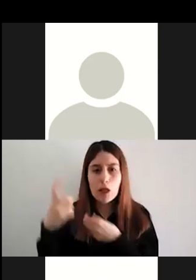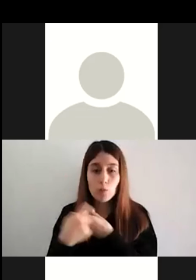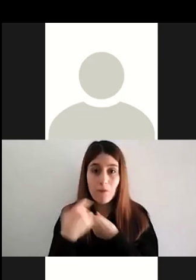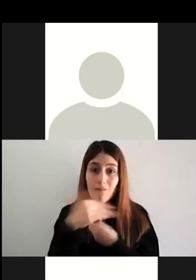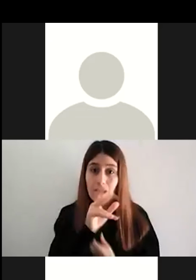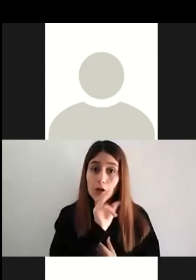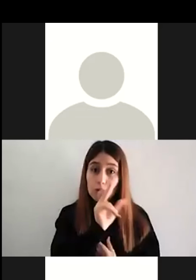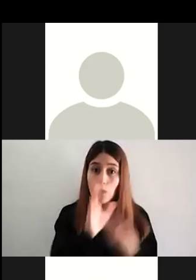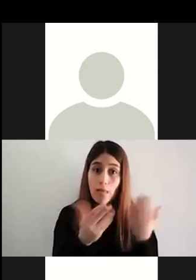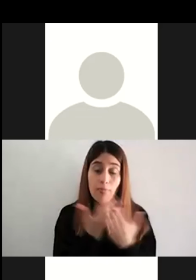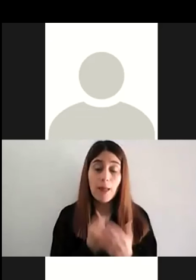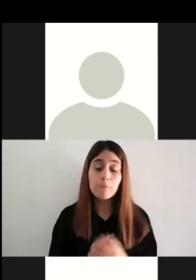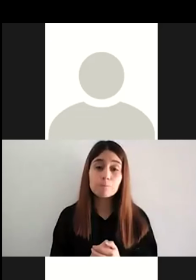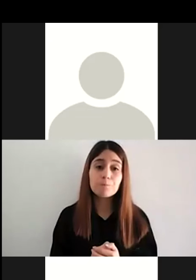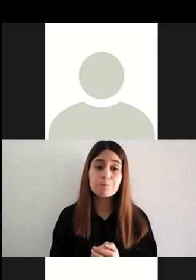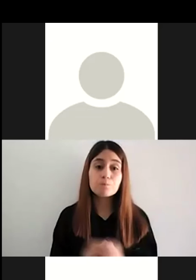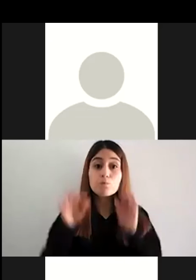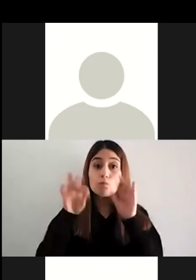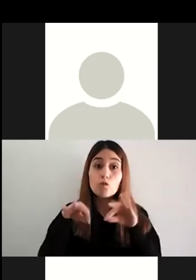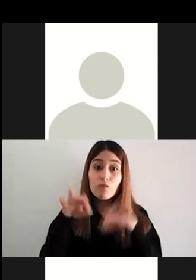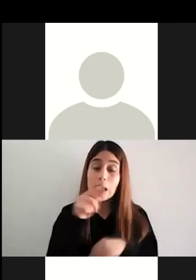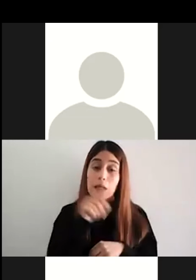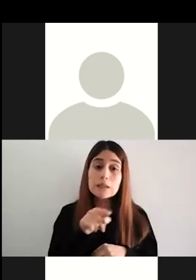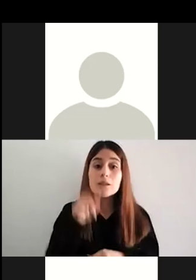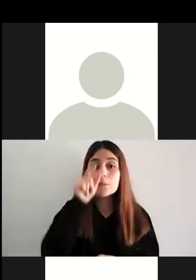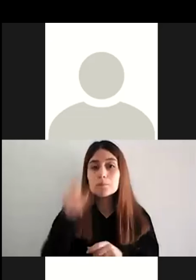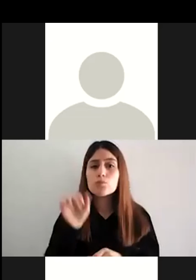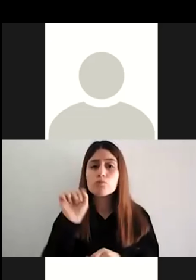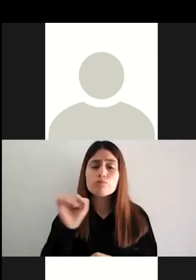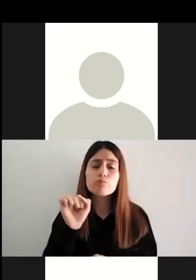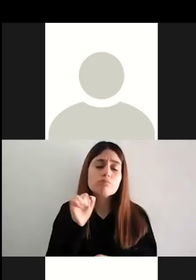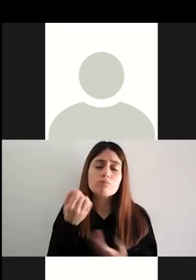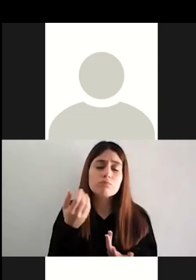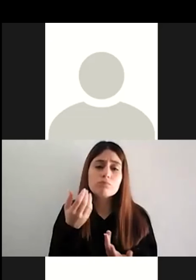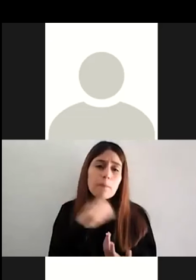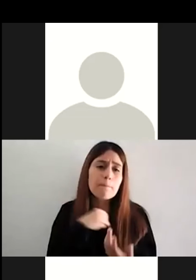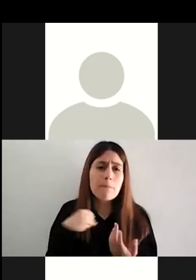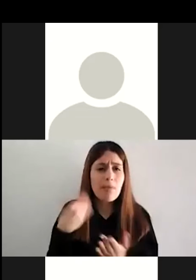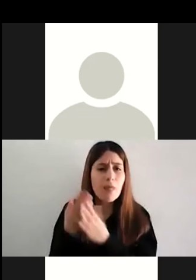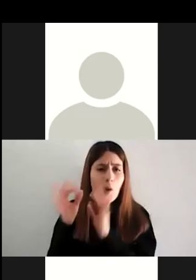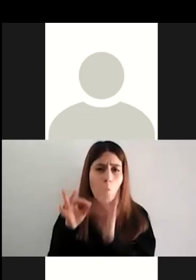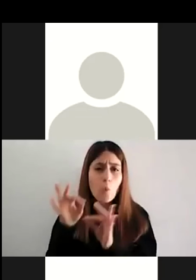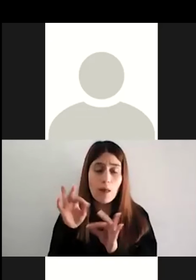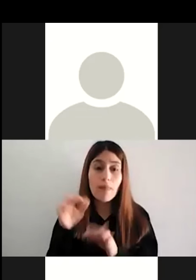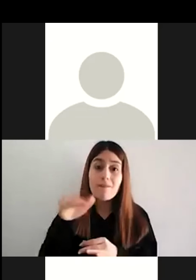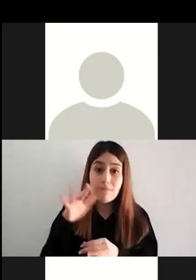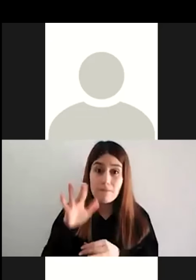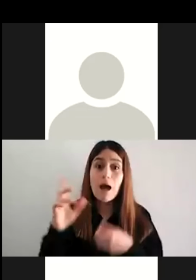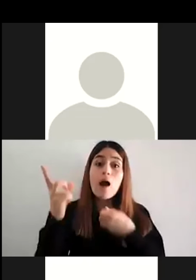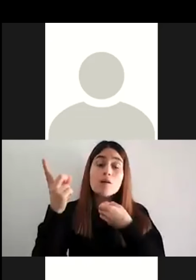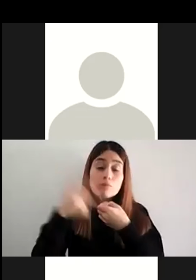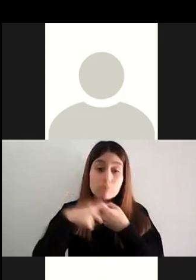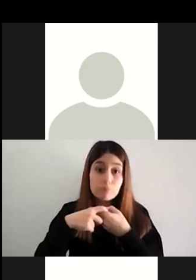No final deste processo, os prestadores irão assumir então a integração na rede a que se